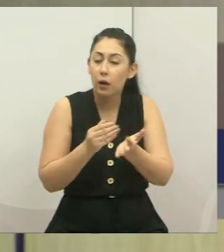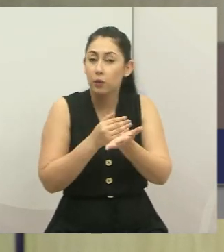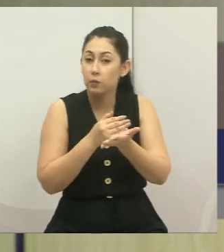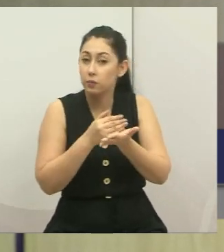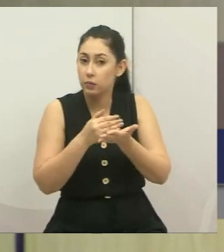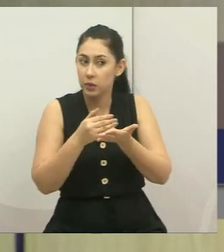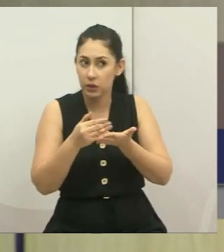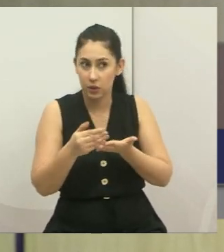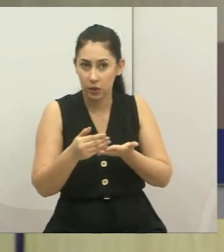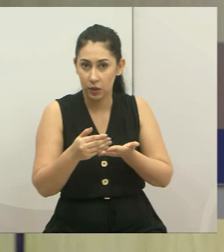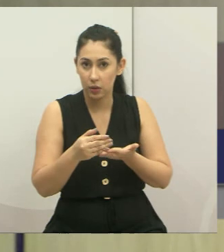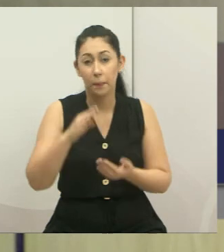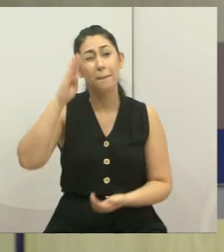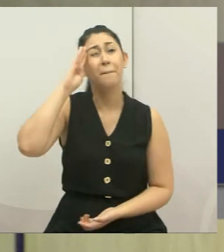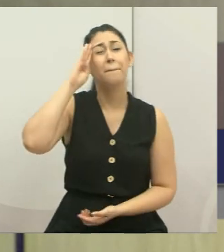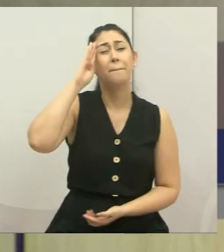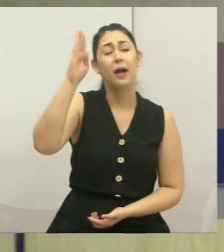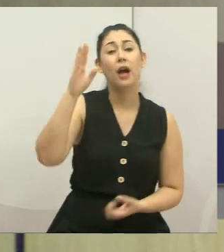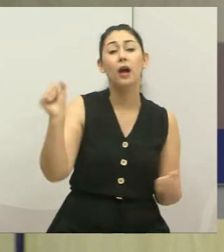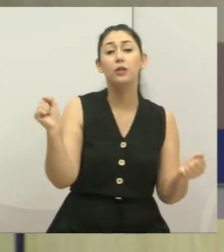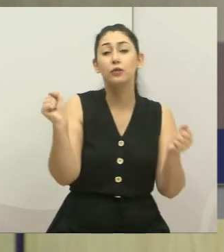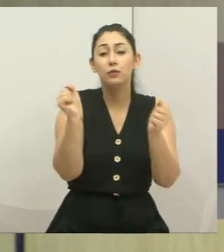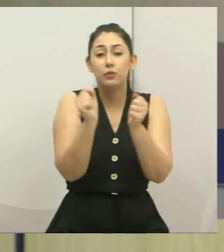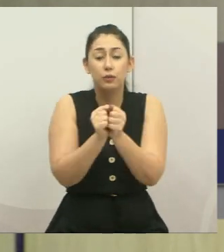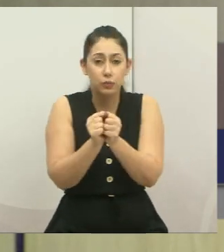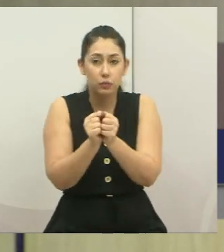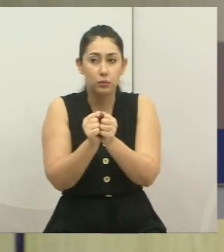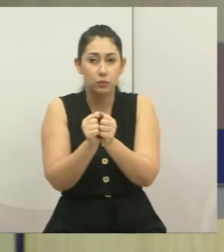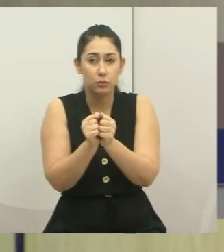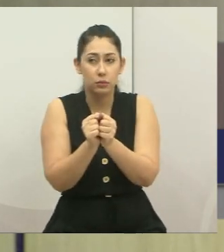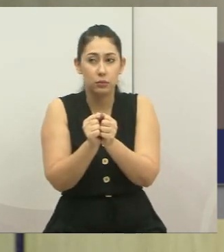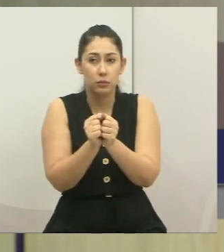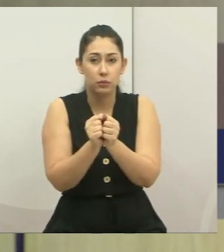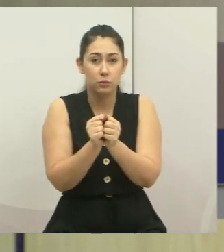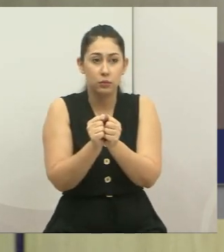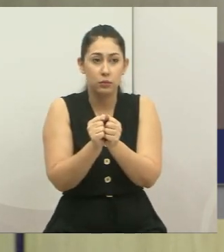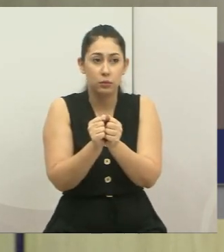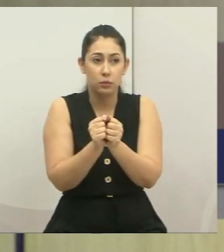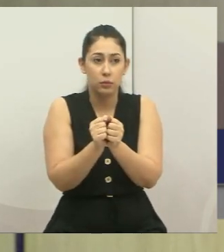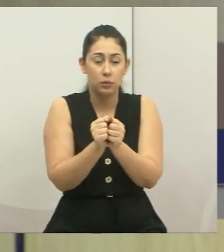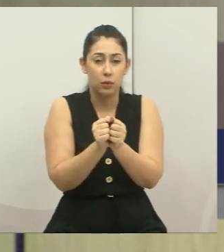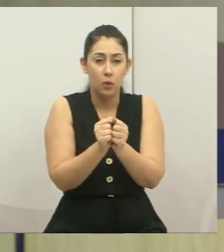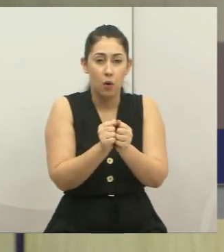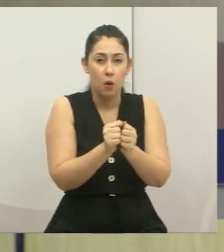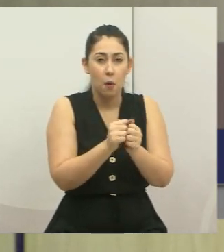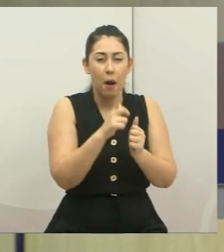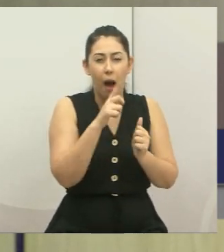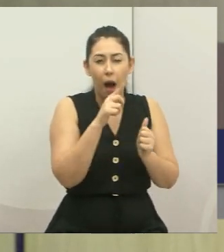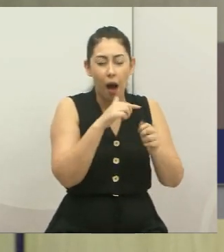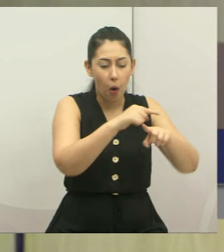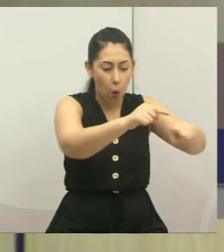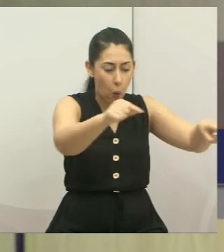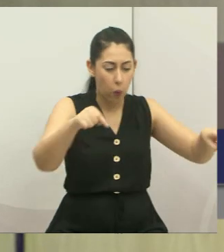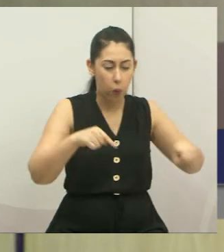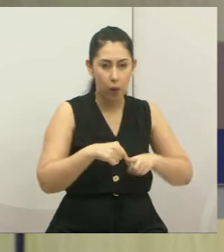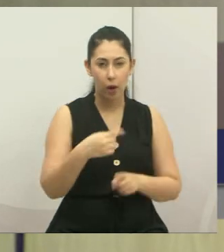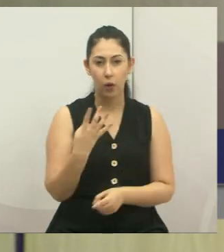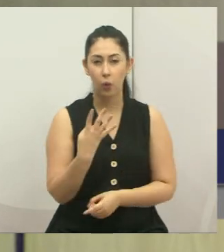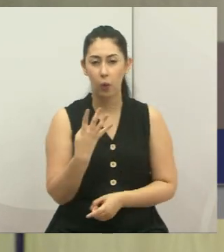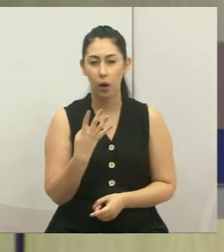trabalho, principalmente ali junto à bacia Quatro Ribeiras, justamente